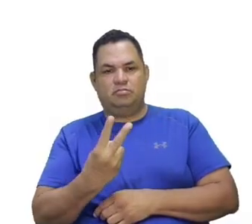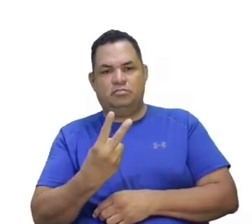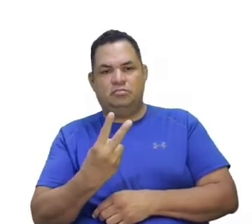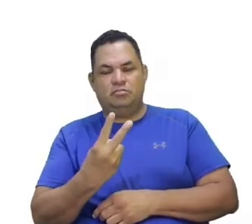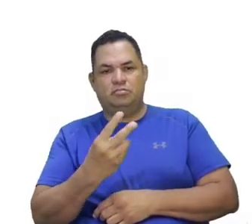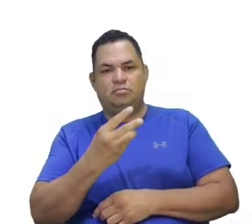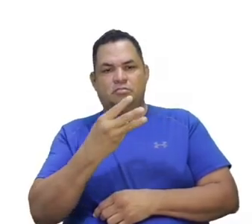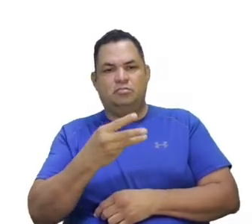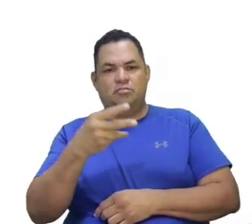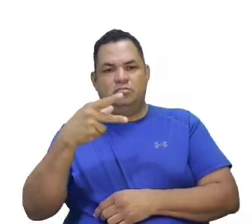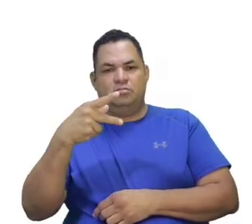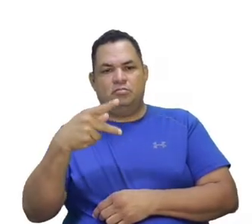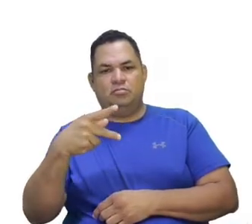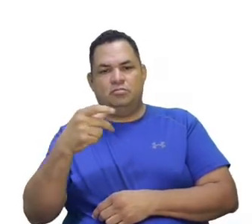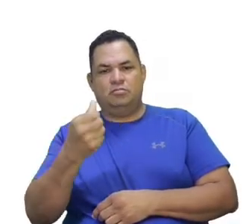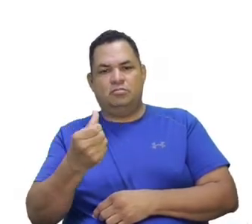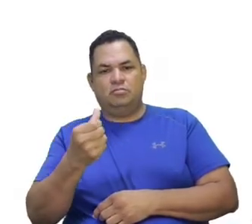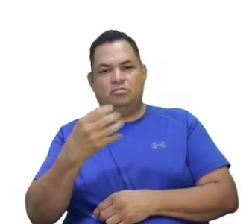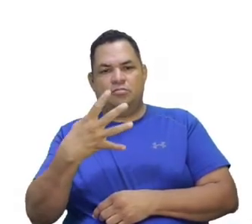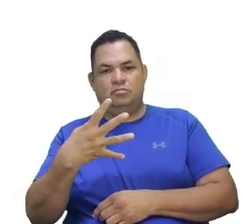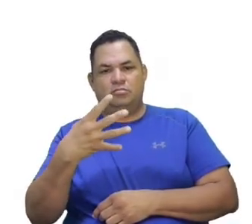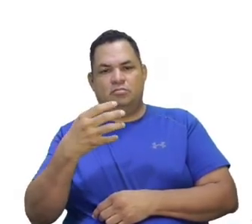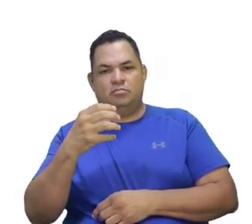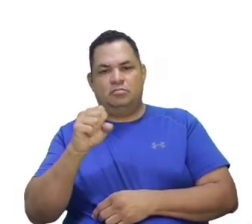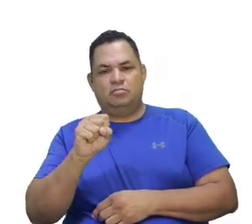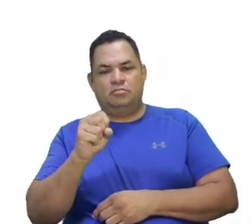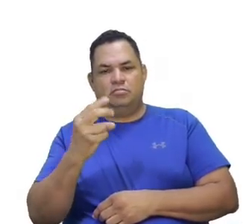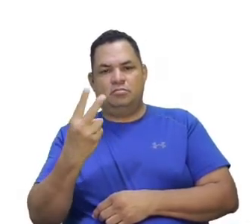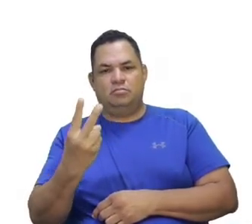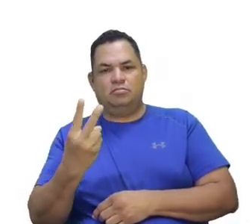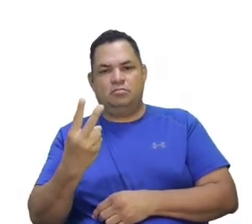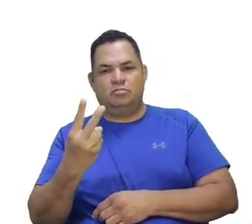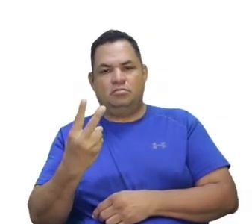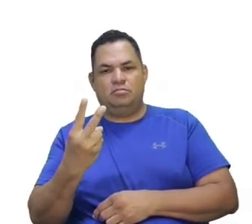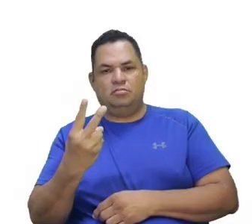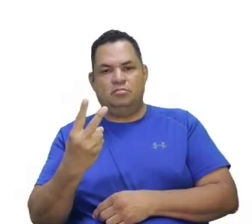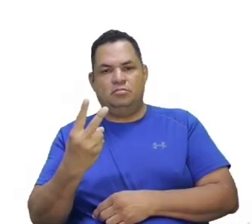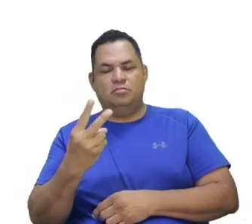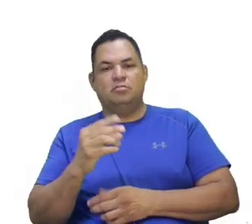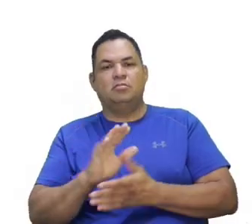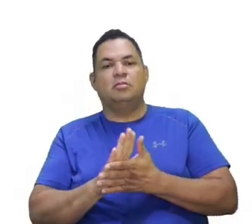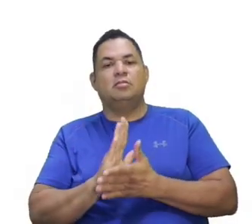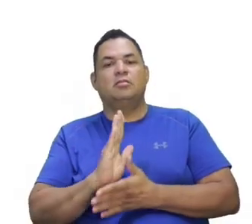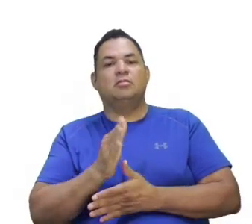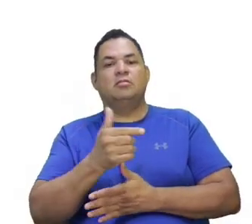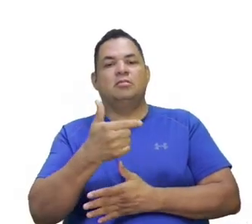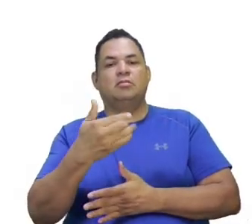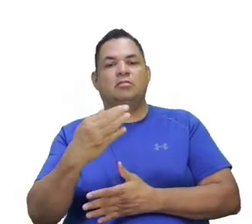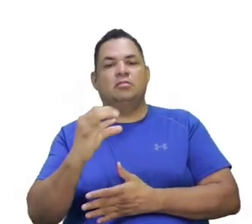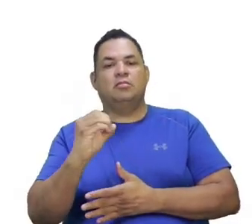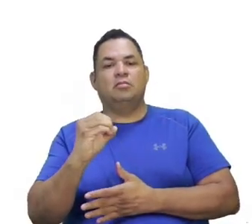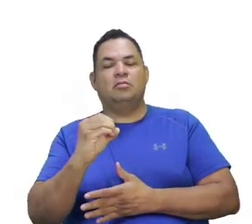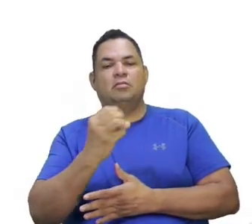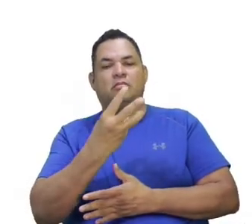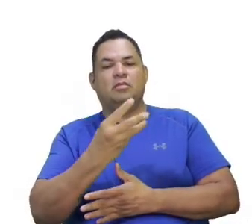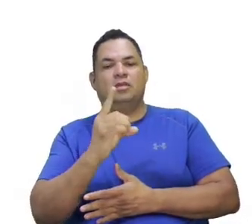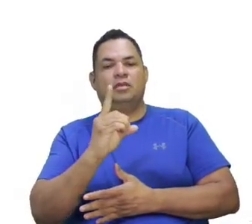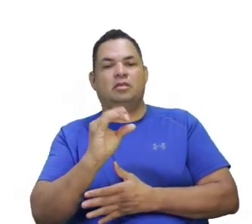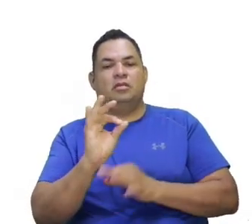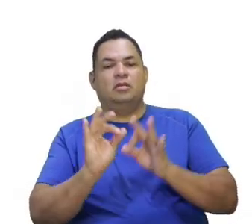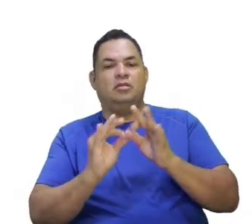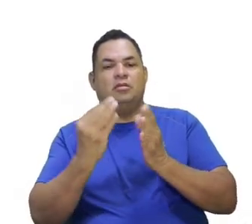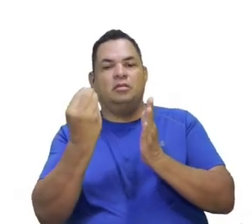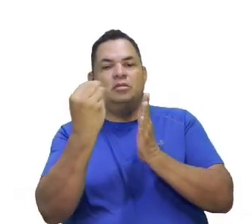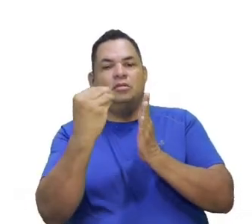3s2, 3p6, 4s2 já foram 20. E lá no 3d10 eu